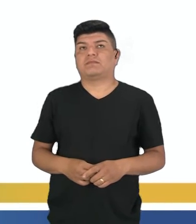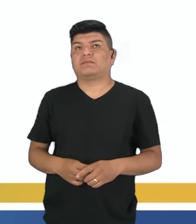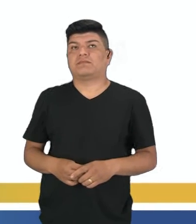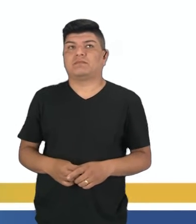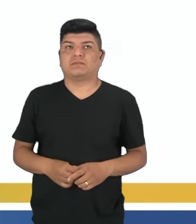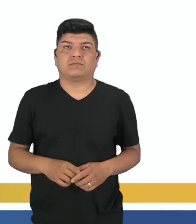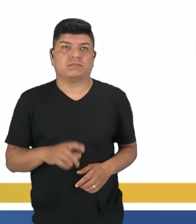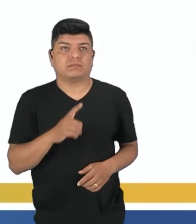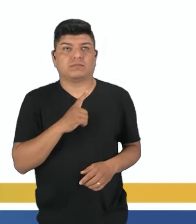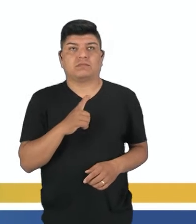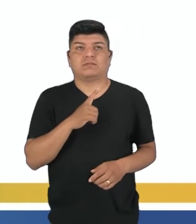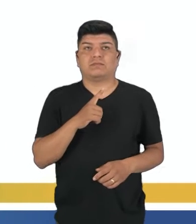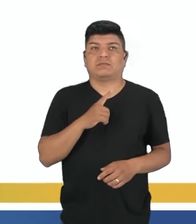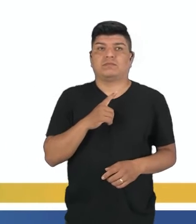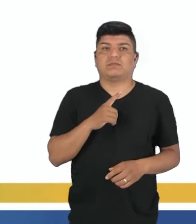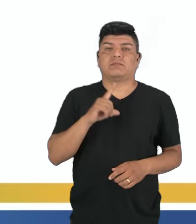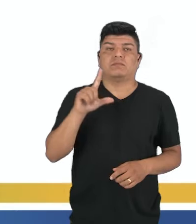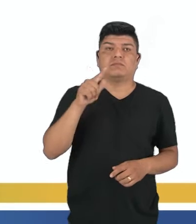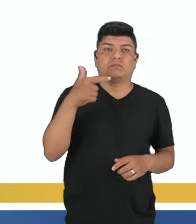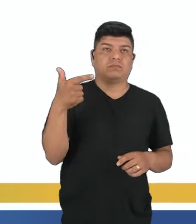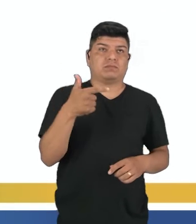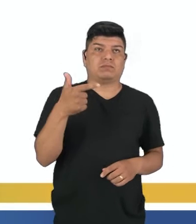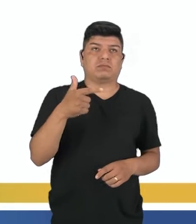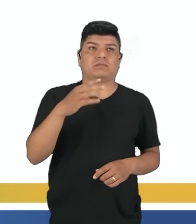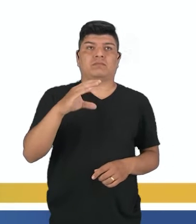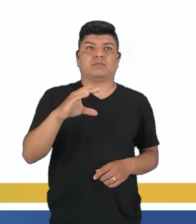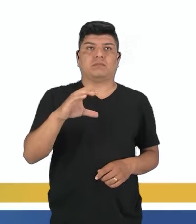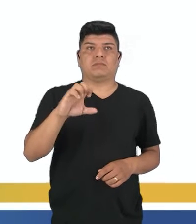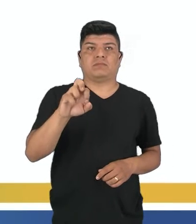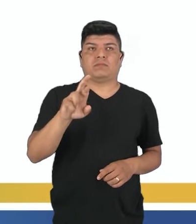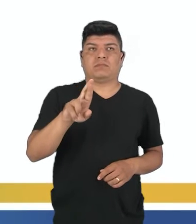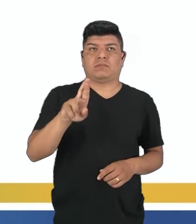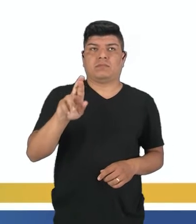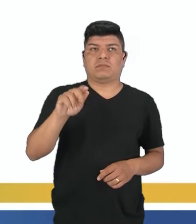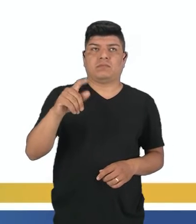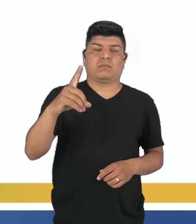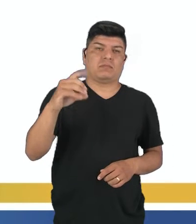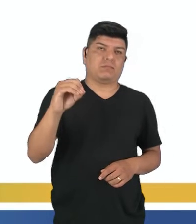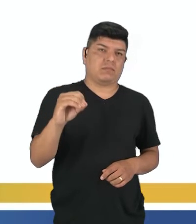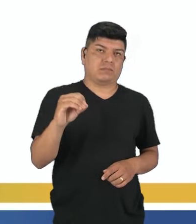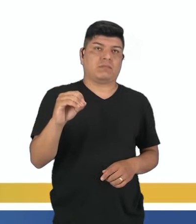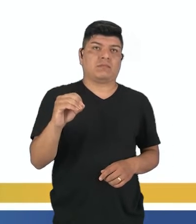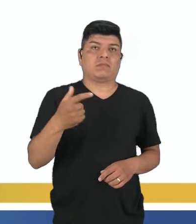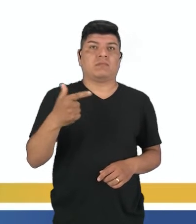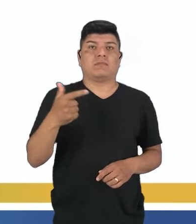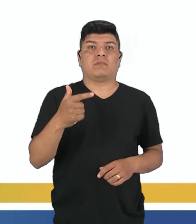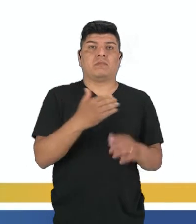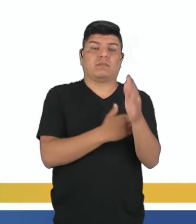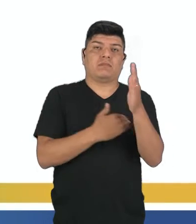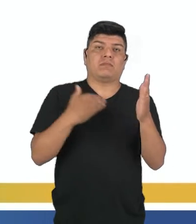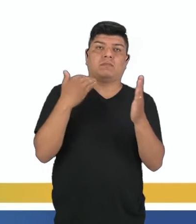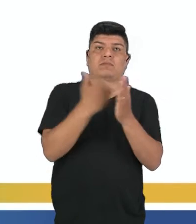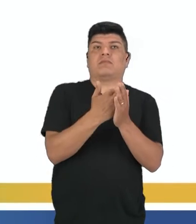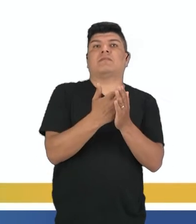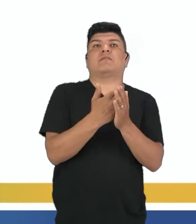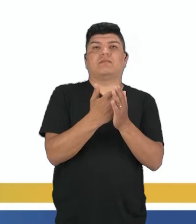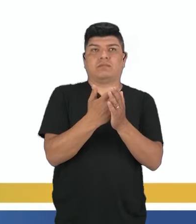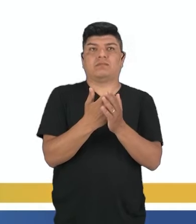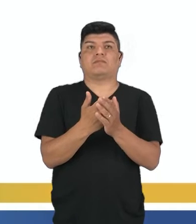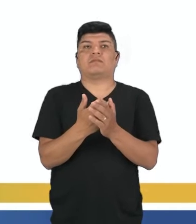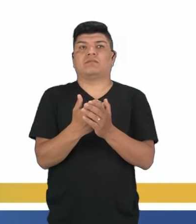Temos o Cerrado. O Cerrado ele é o segundo maior bioma da América do Sul. Olha só o tamanho do Cerrado. E